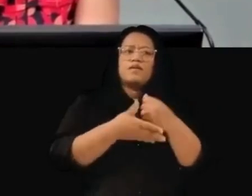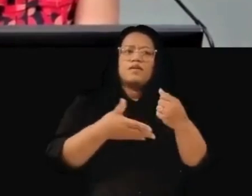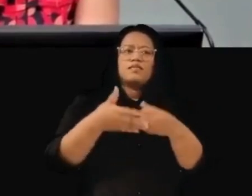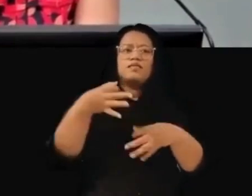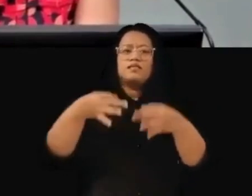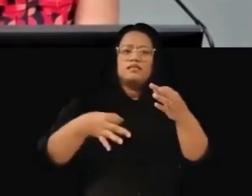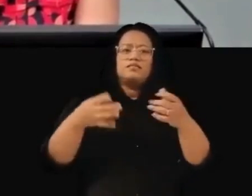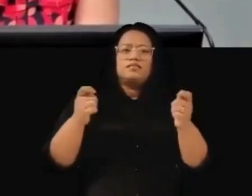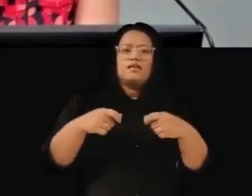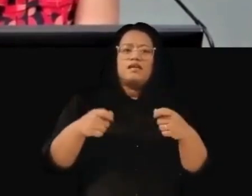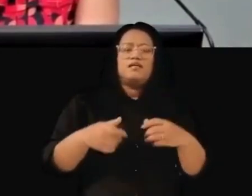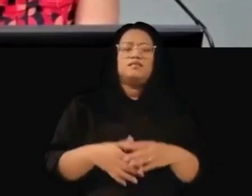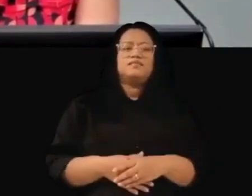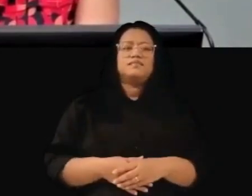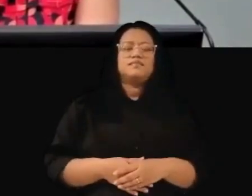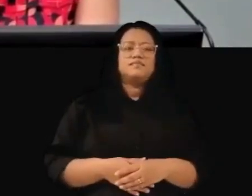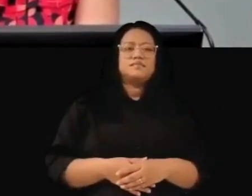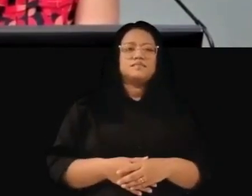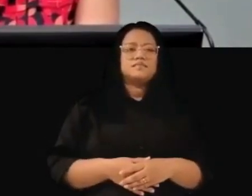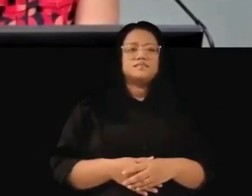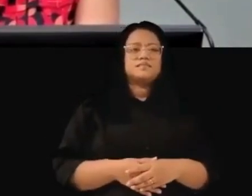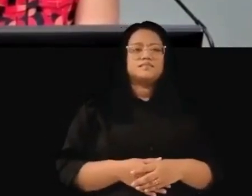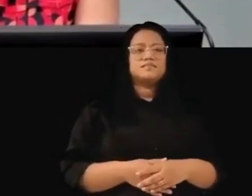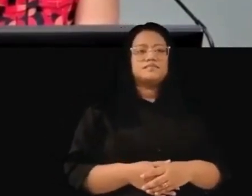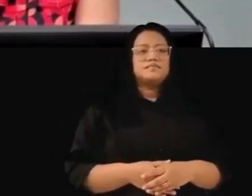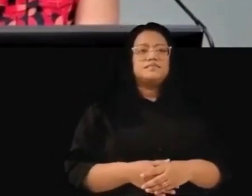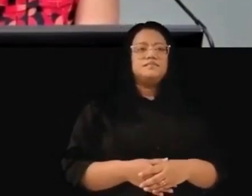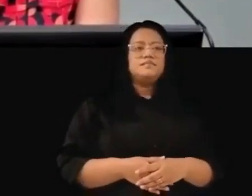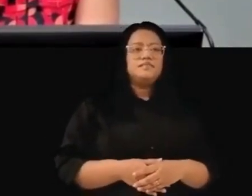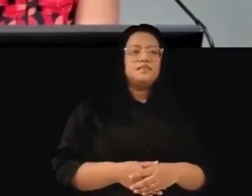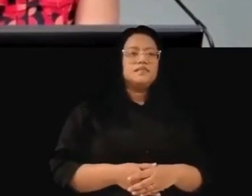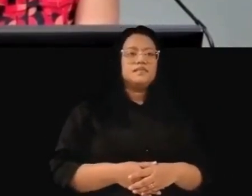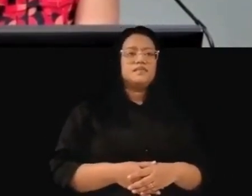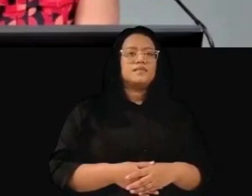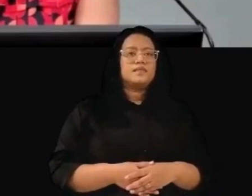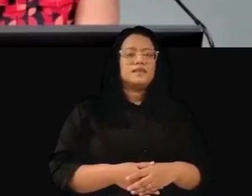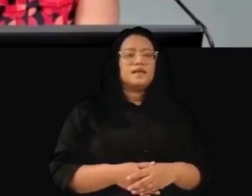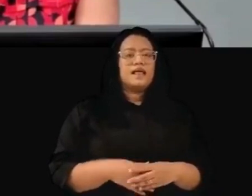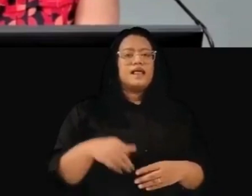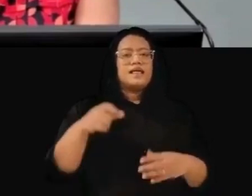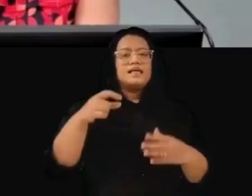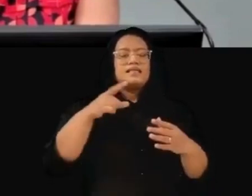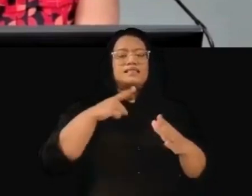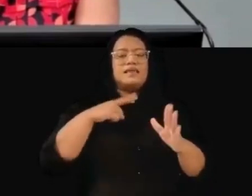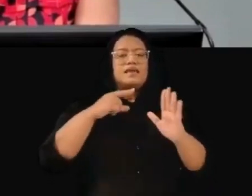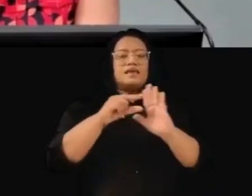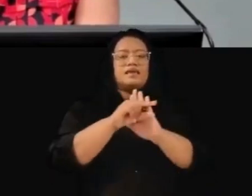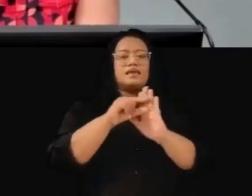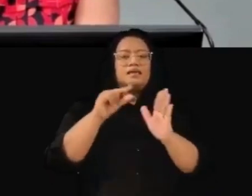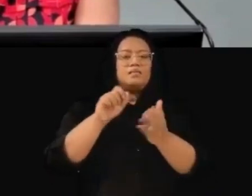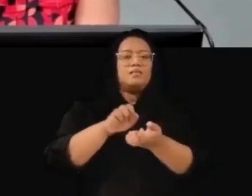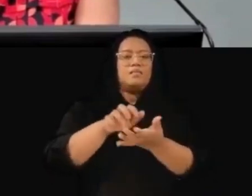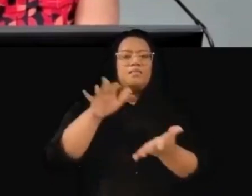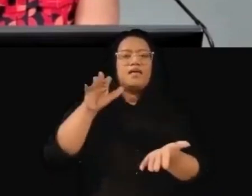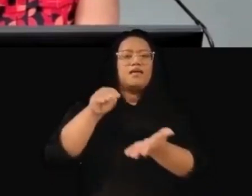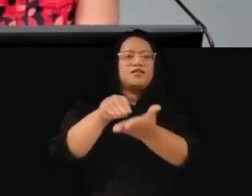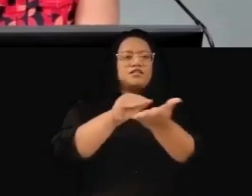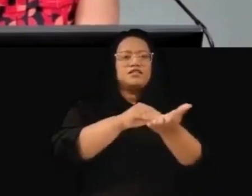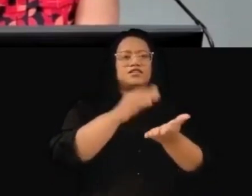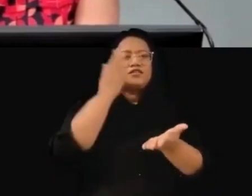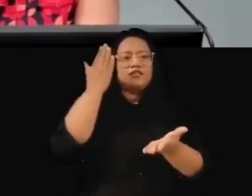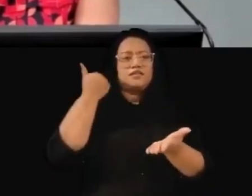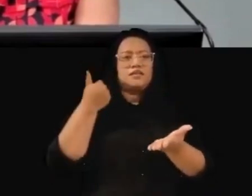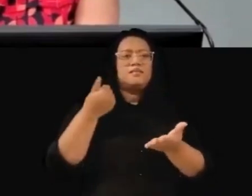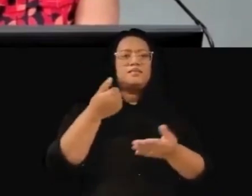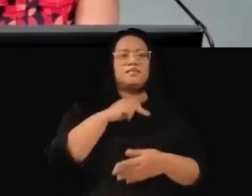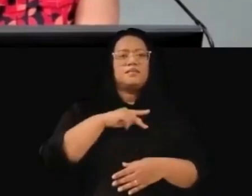inclusive. E acredito que é claro que com o acúmulo de processos, a falta de pessoas, nós sabemos como está o serviço público no